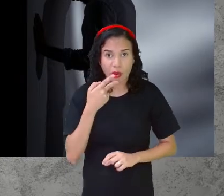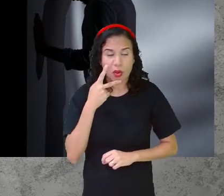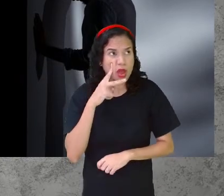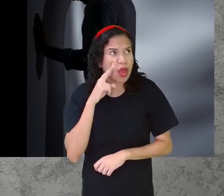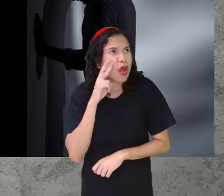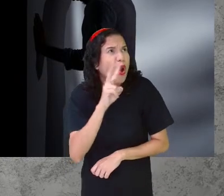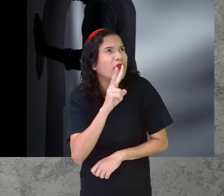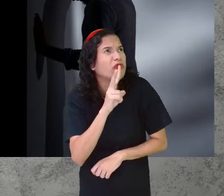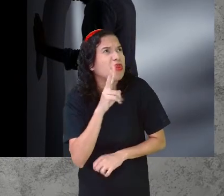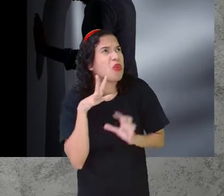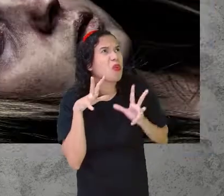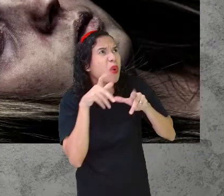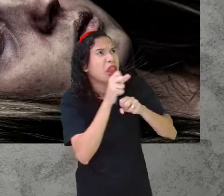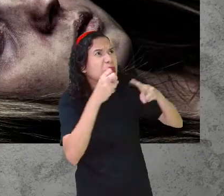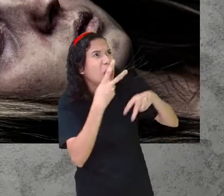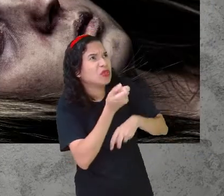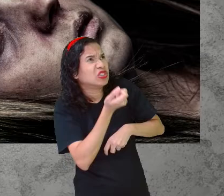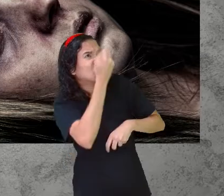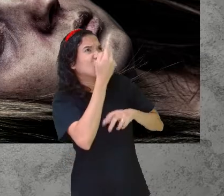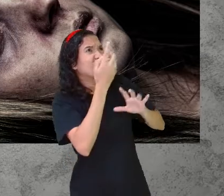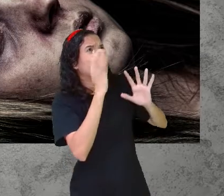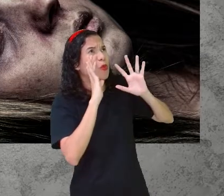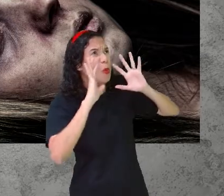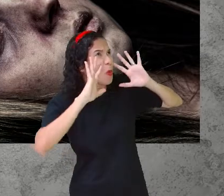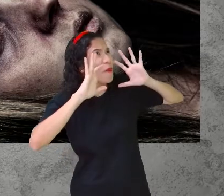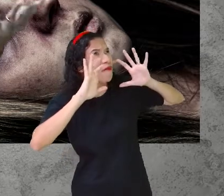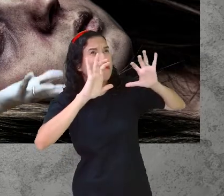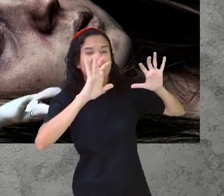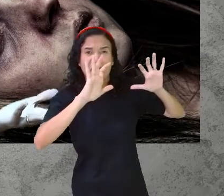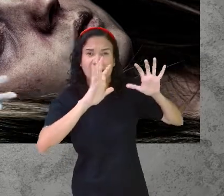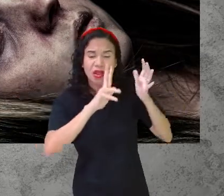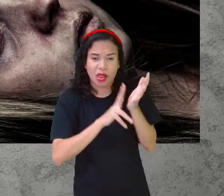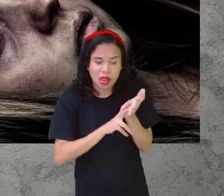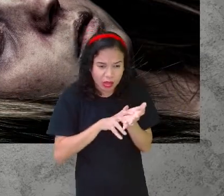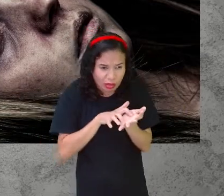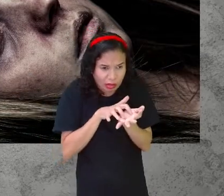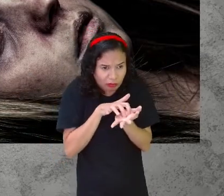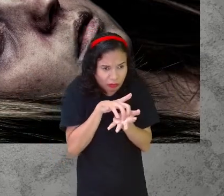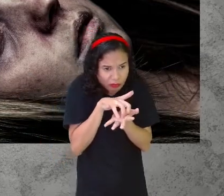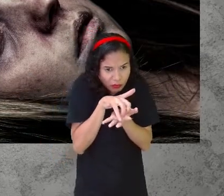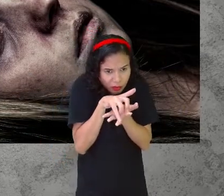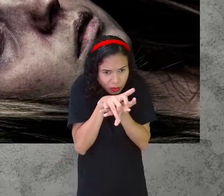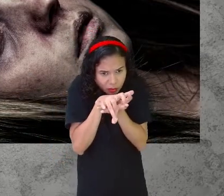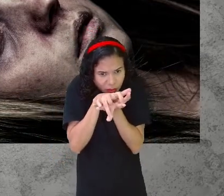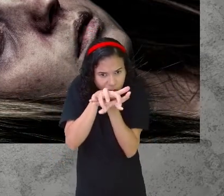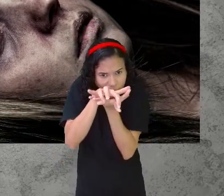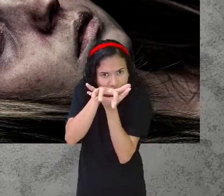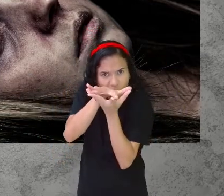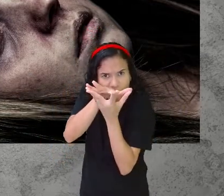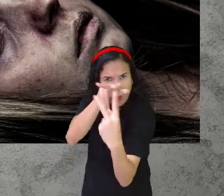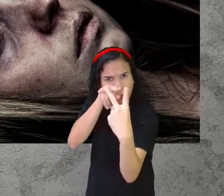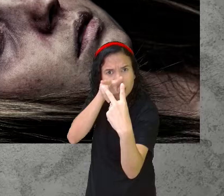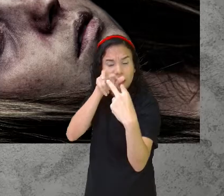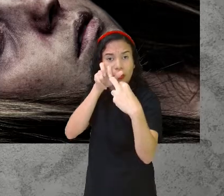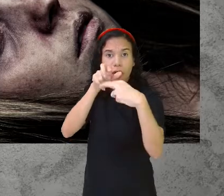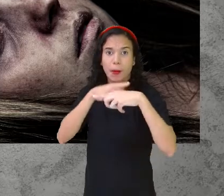que viu um grande inseto no tapete, se erguendo e olhando para ela.